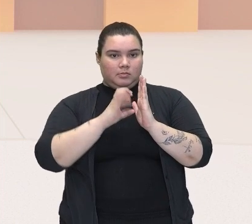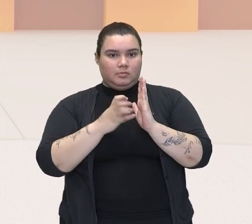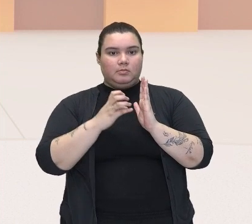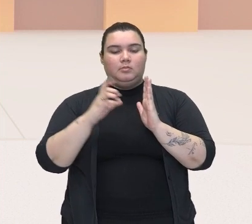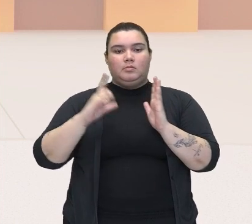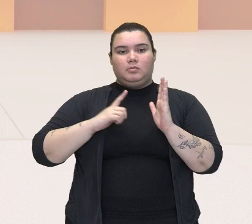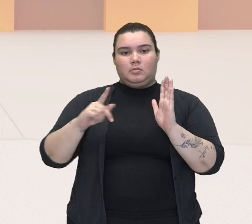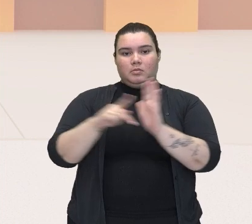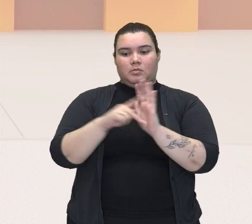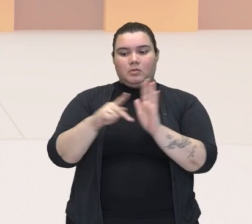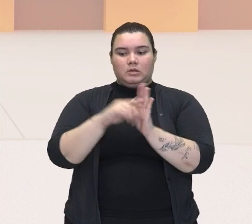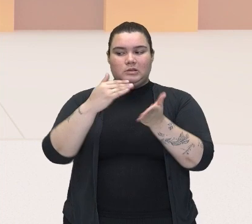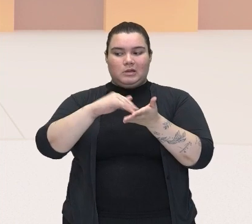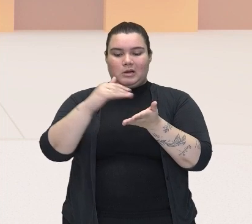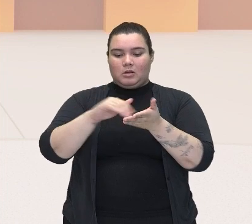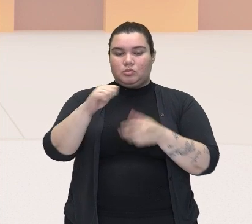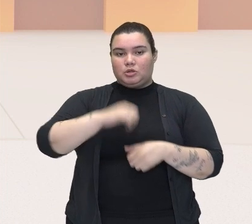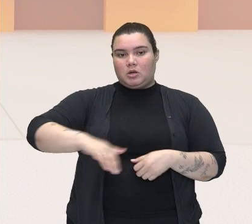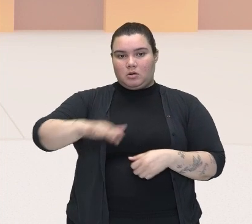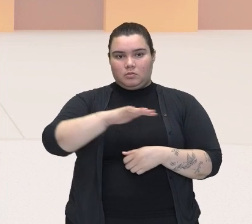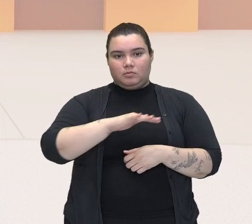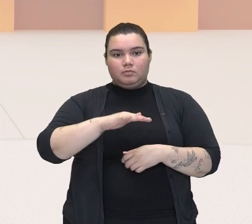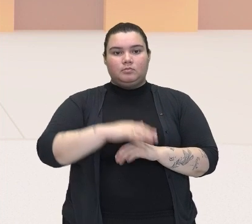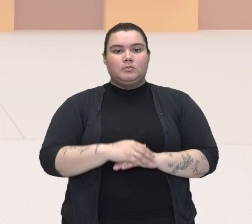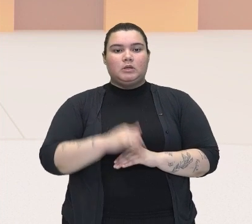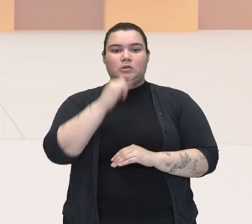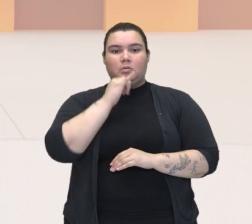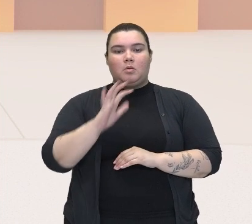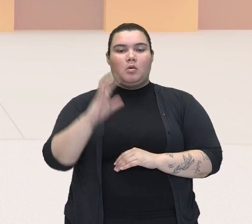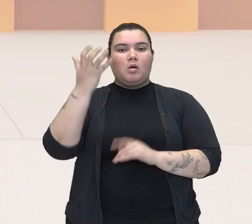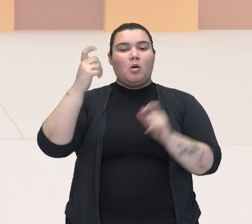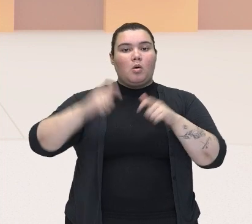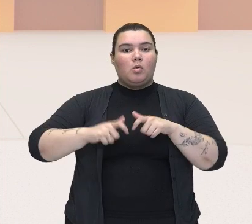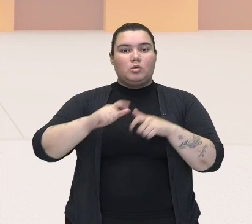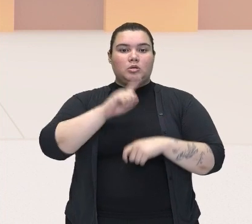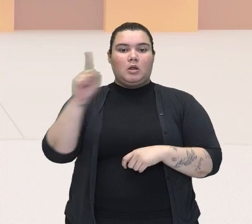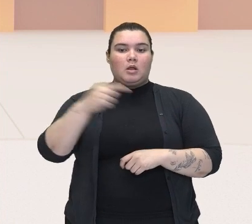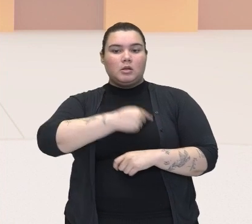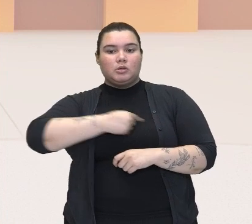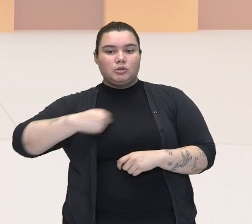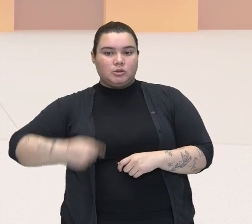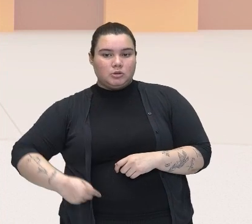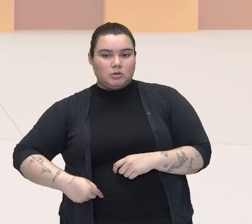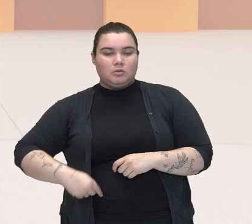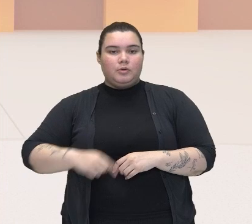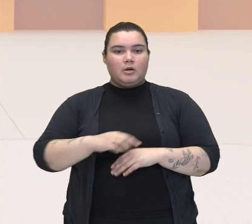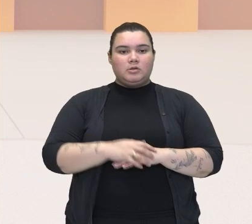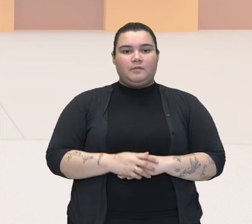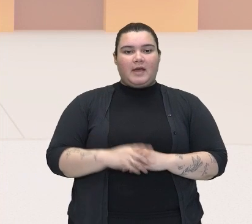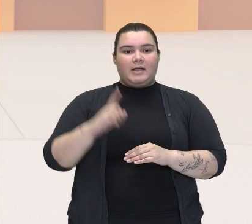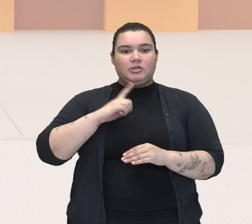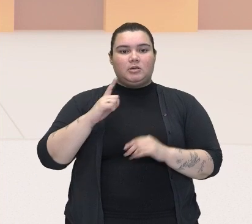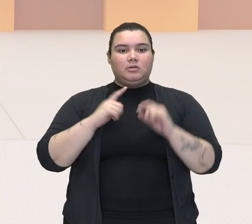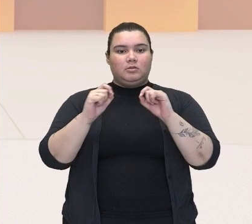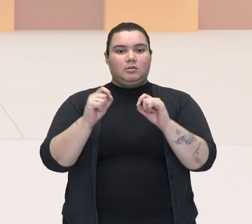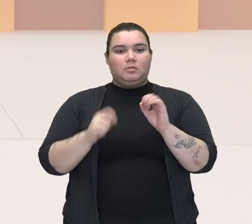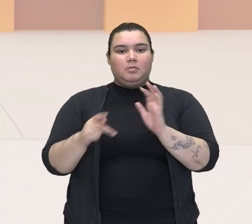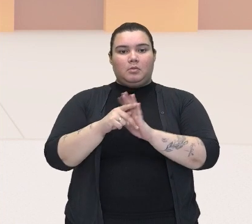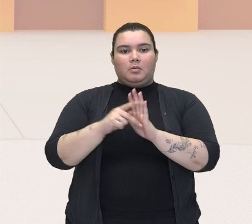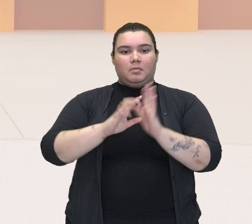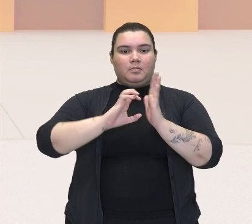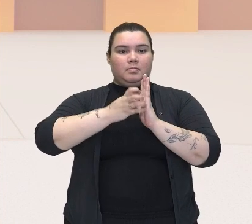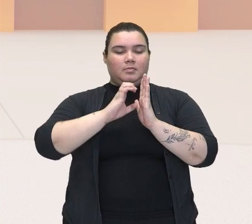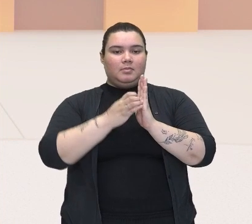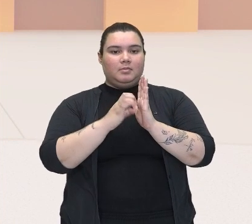em seu secretário-geral, como, por exemplo, acontece na China e acontecia na União Soviética, né? Nós temos aí um partido